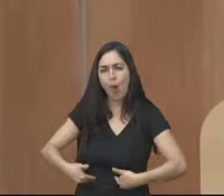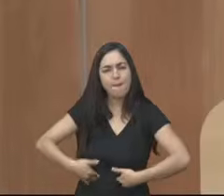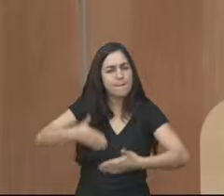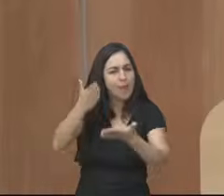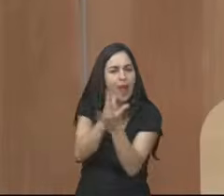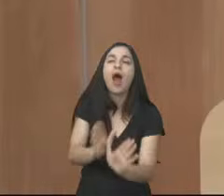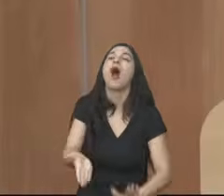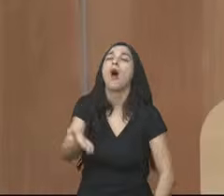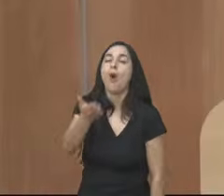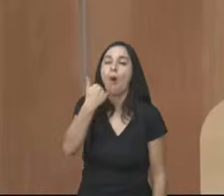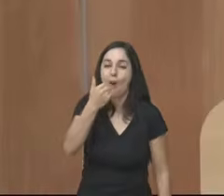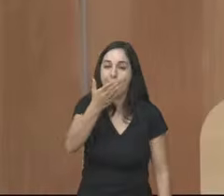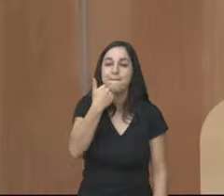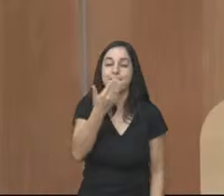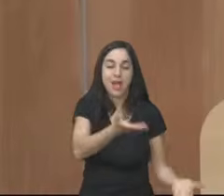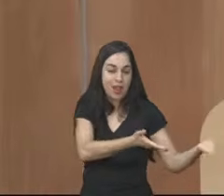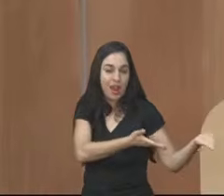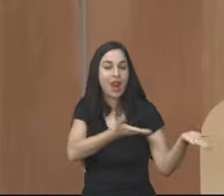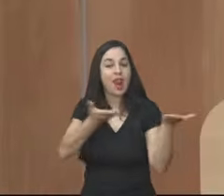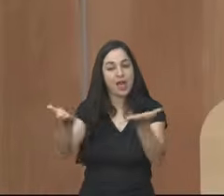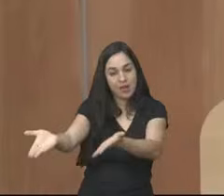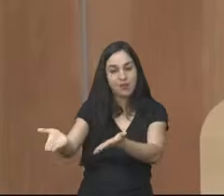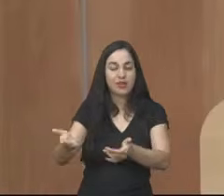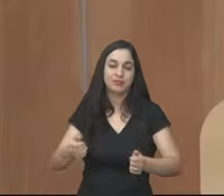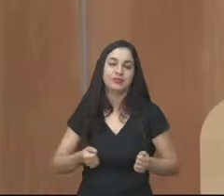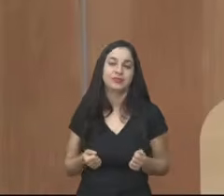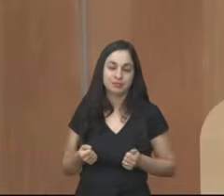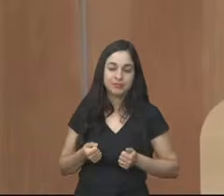Vocês levam comida